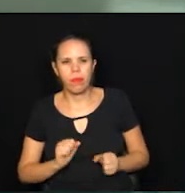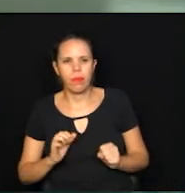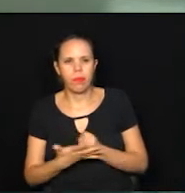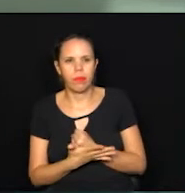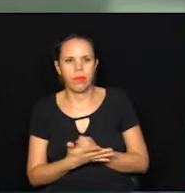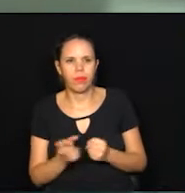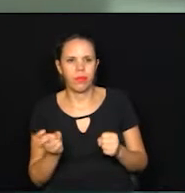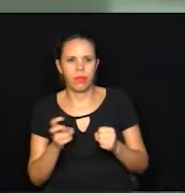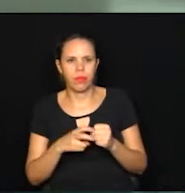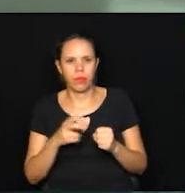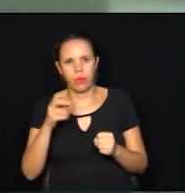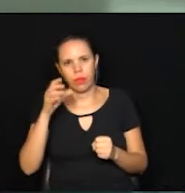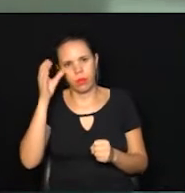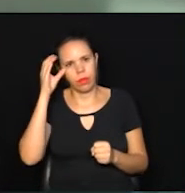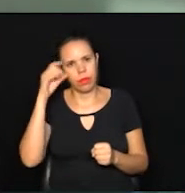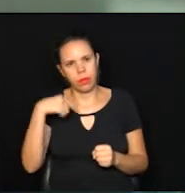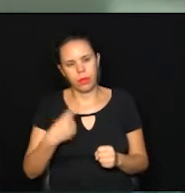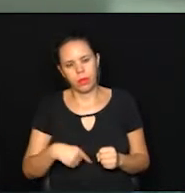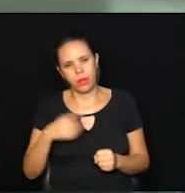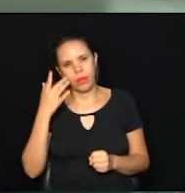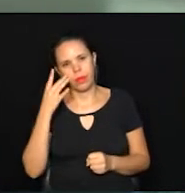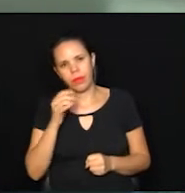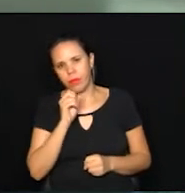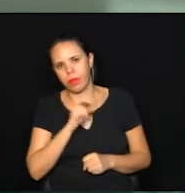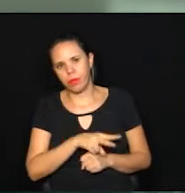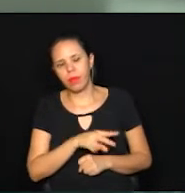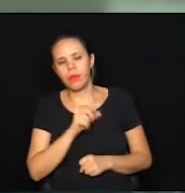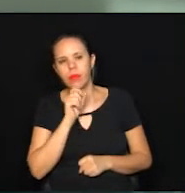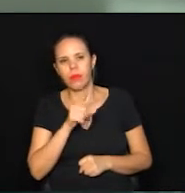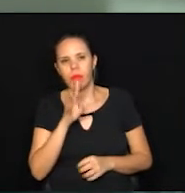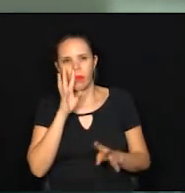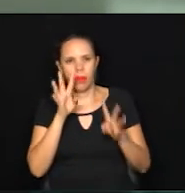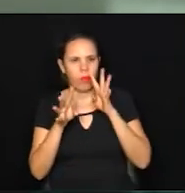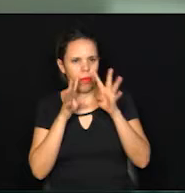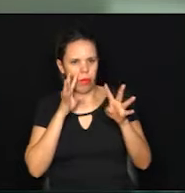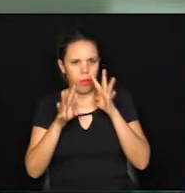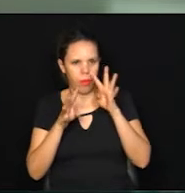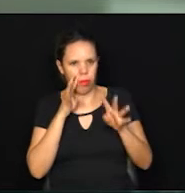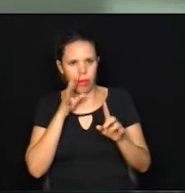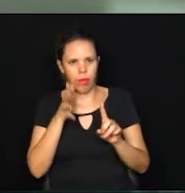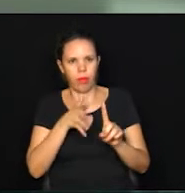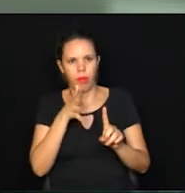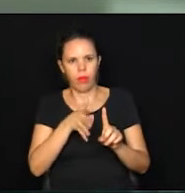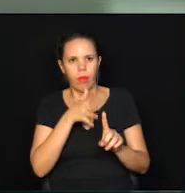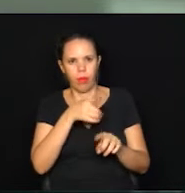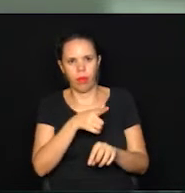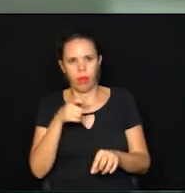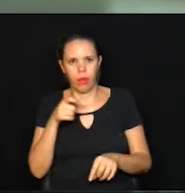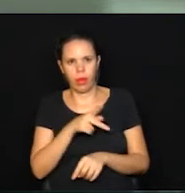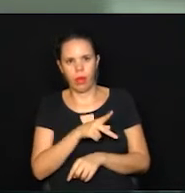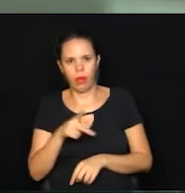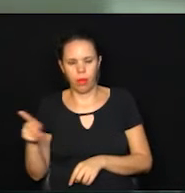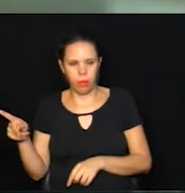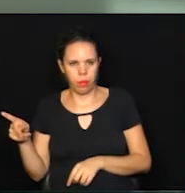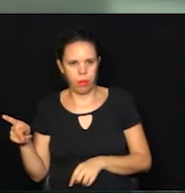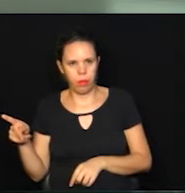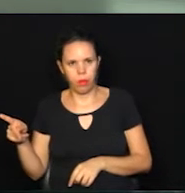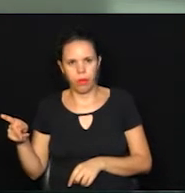o coronavírus de vírus chinês, aí tentando imitar o discurso do ex-presidente Donald